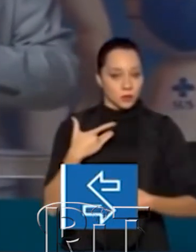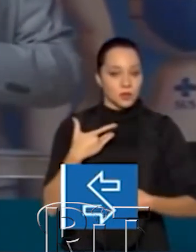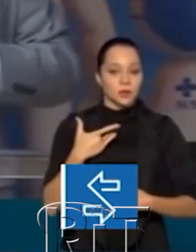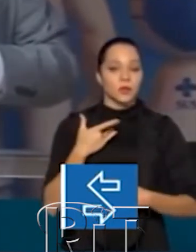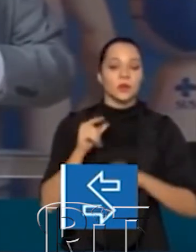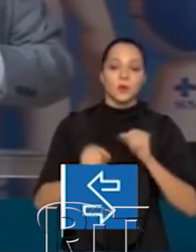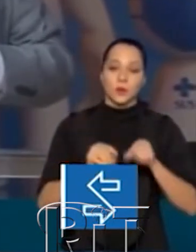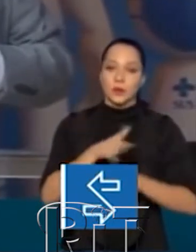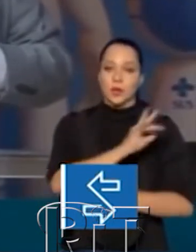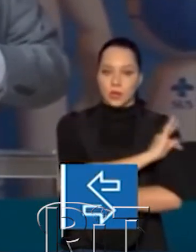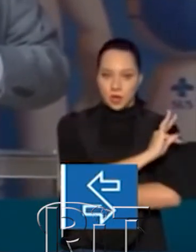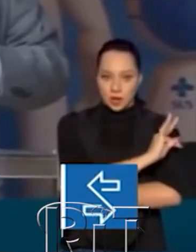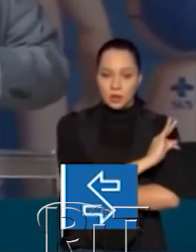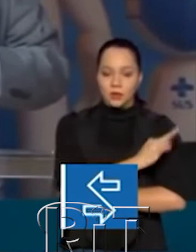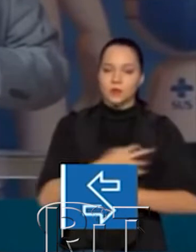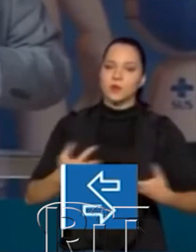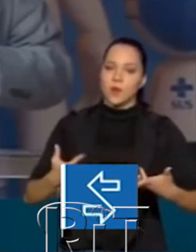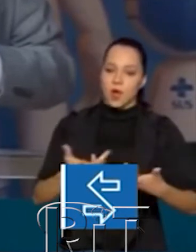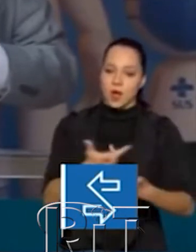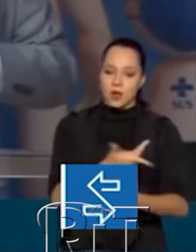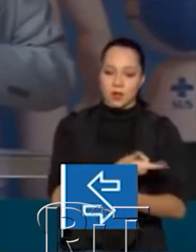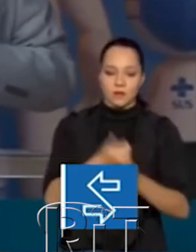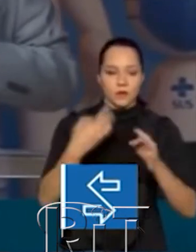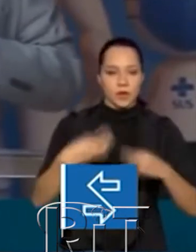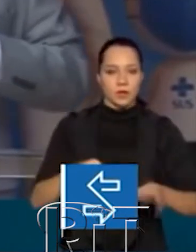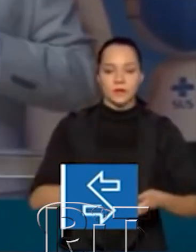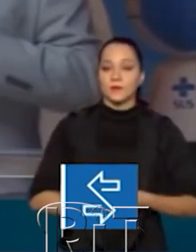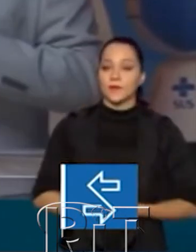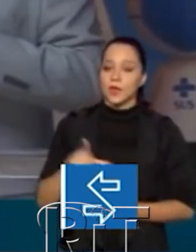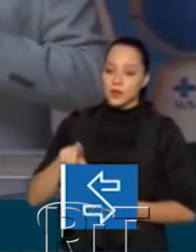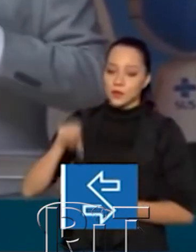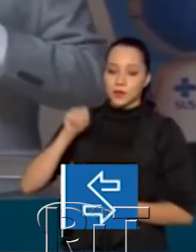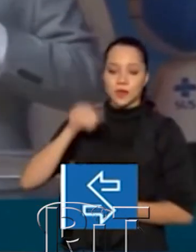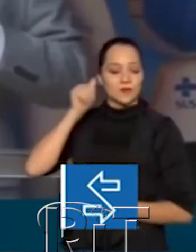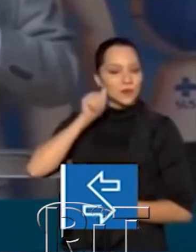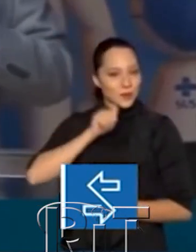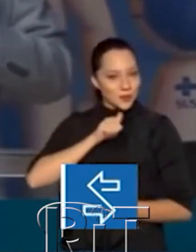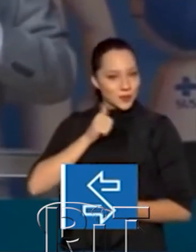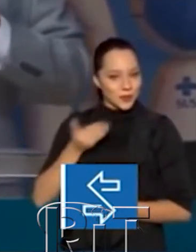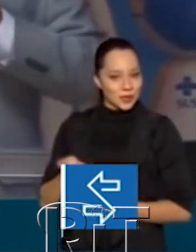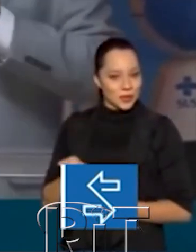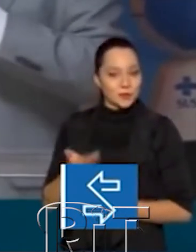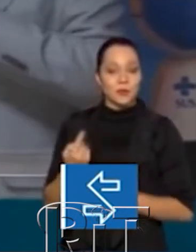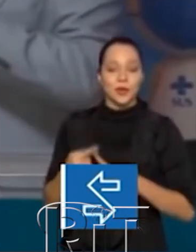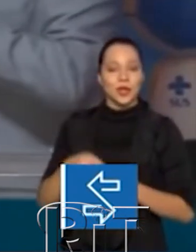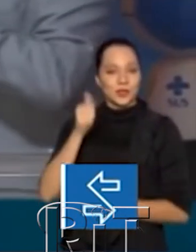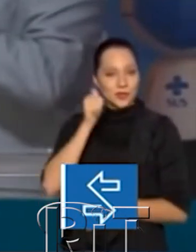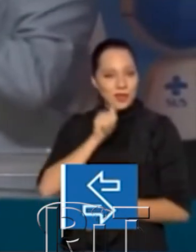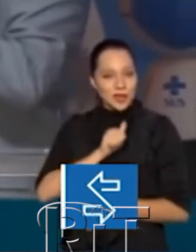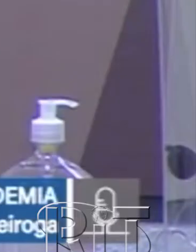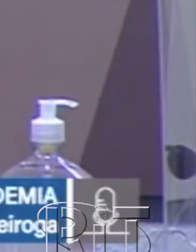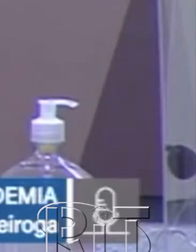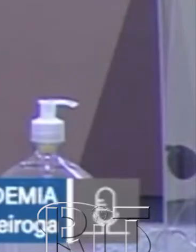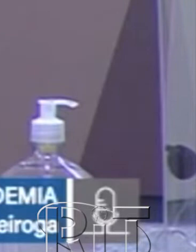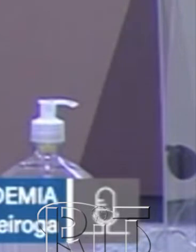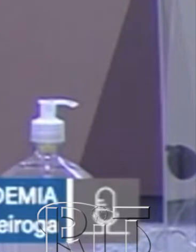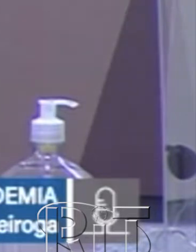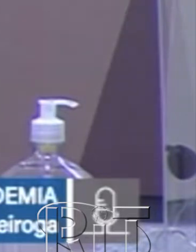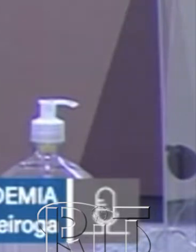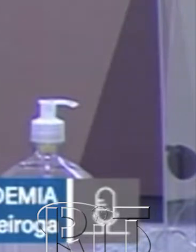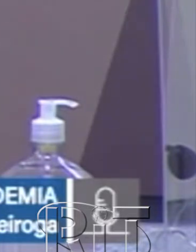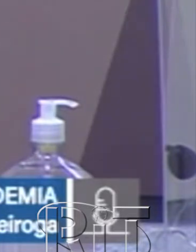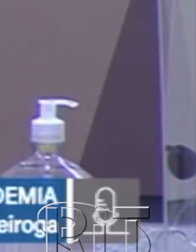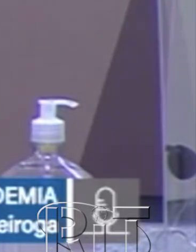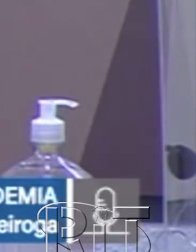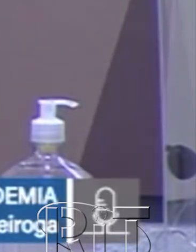Mas a nomeação nunca saiu. Ela deixou o cargo antes mesmo de assumir. E agora, os senadores querem saber a razão antes da